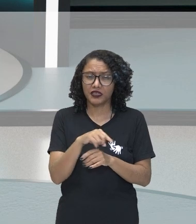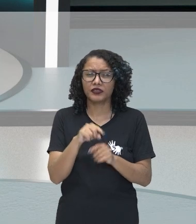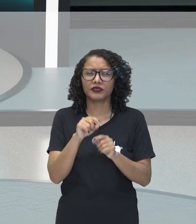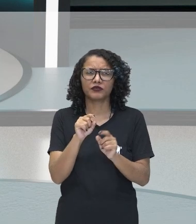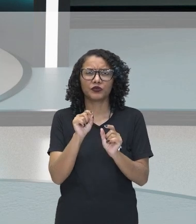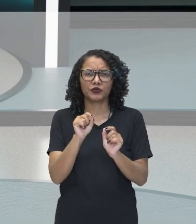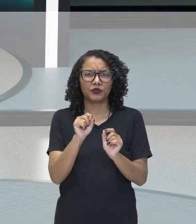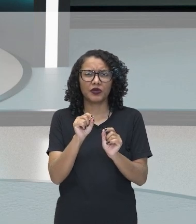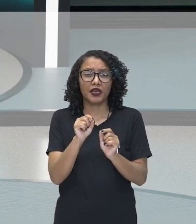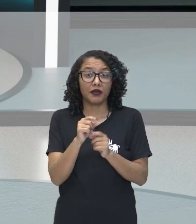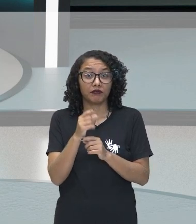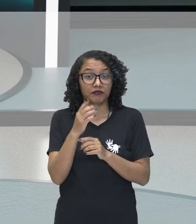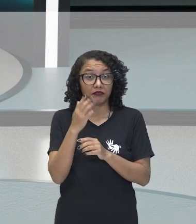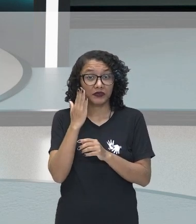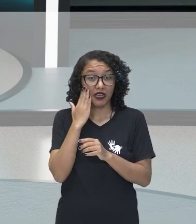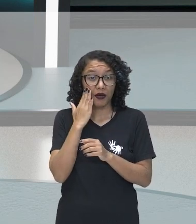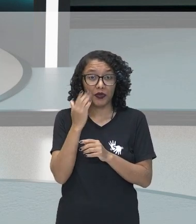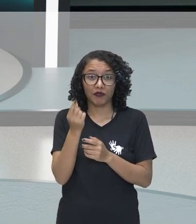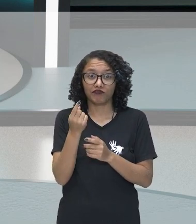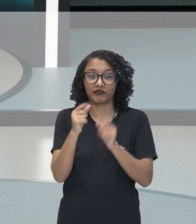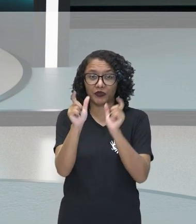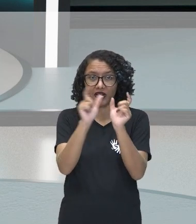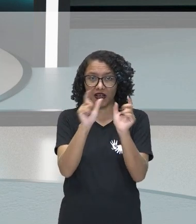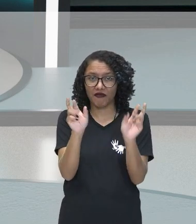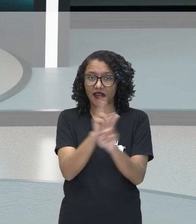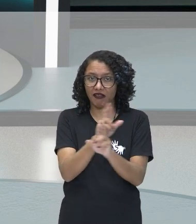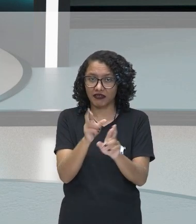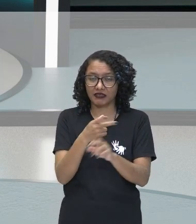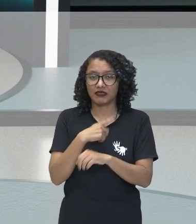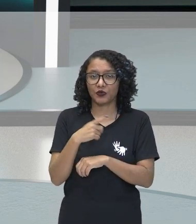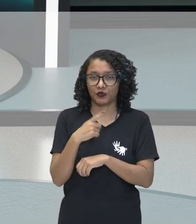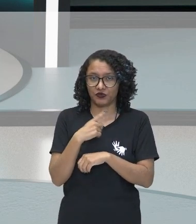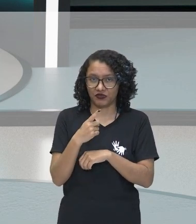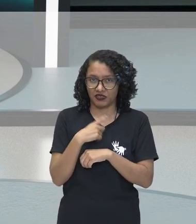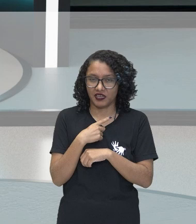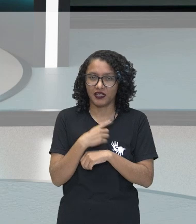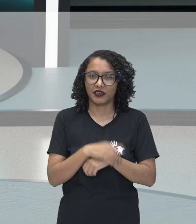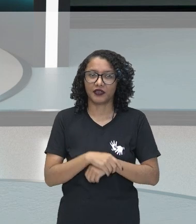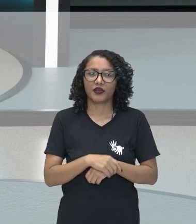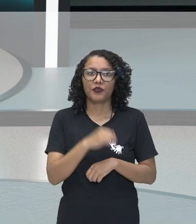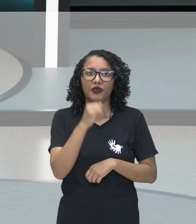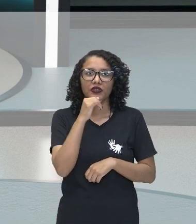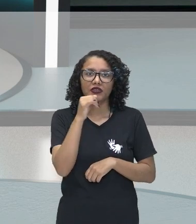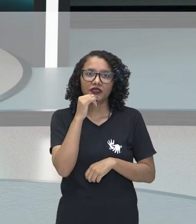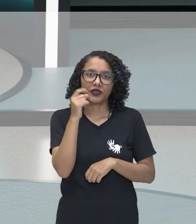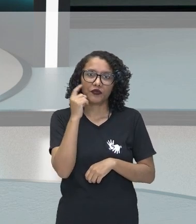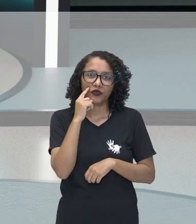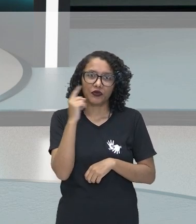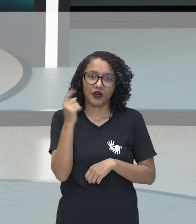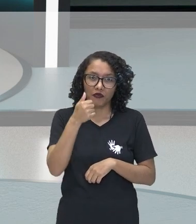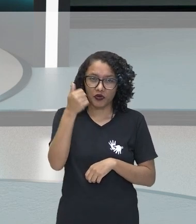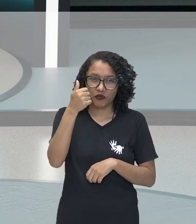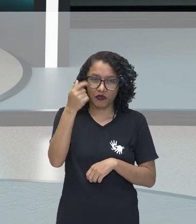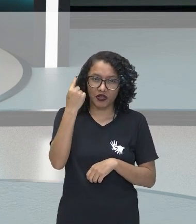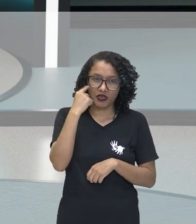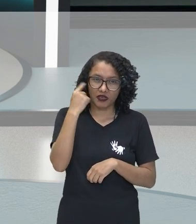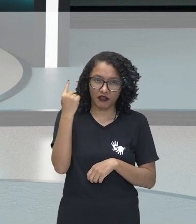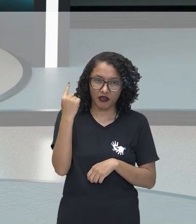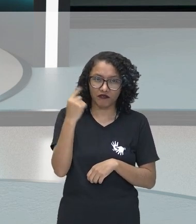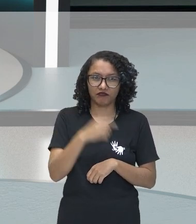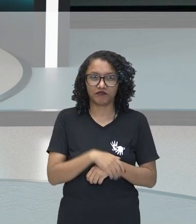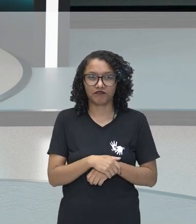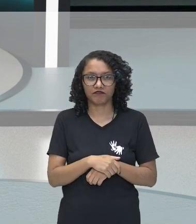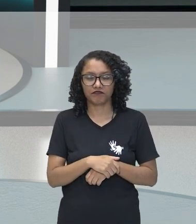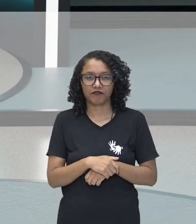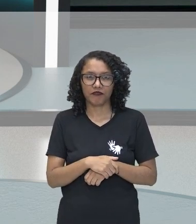entre si, que a gente vai descobrir daqui a pouquinho. Então nós temos lá continuamente, tarde, bastante,